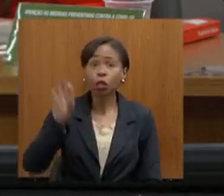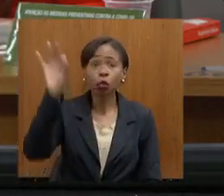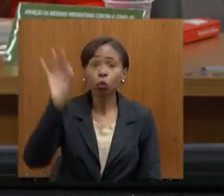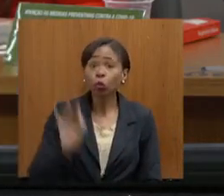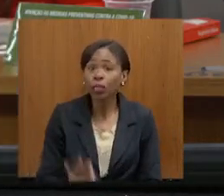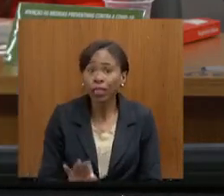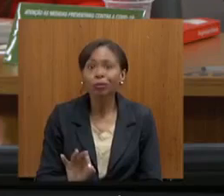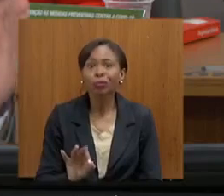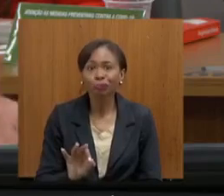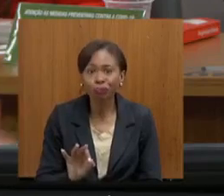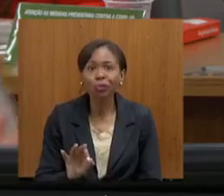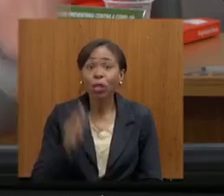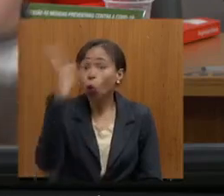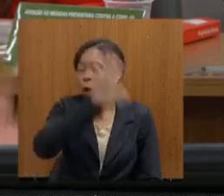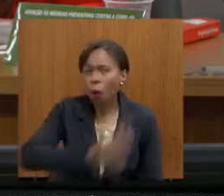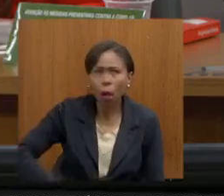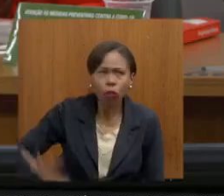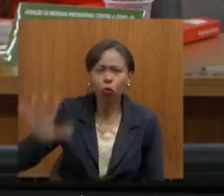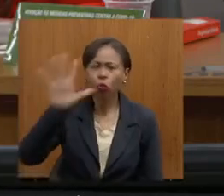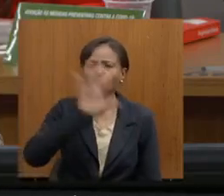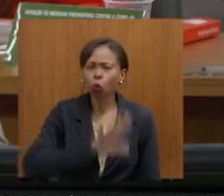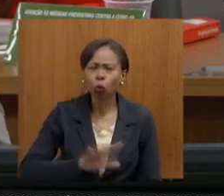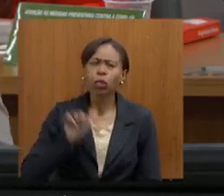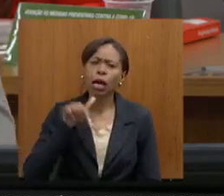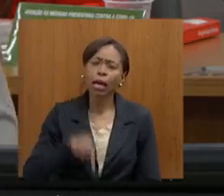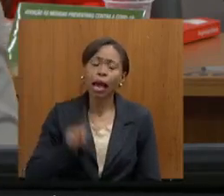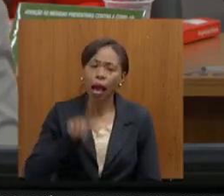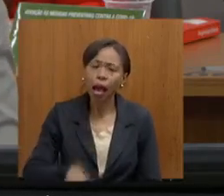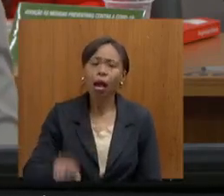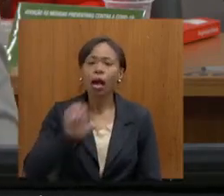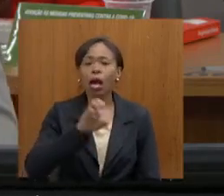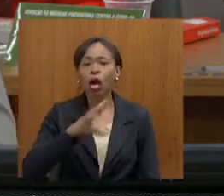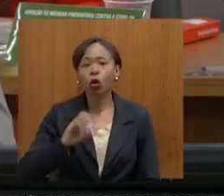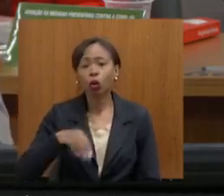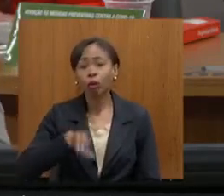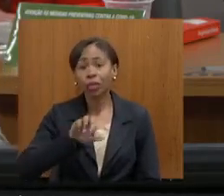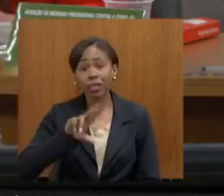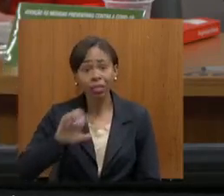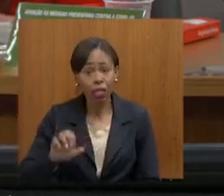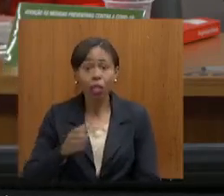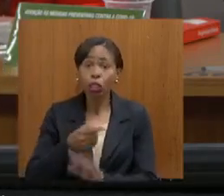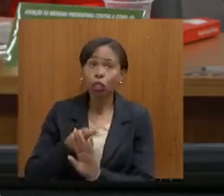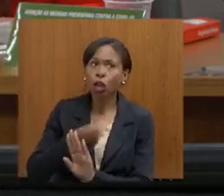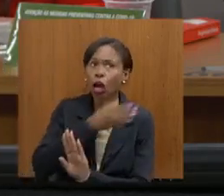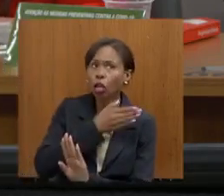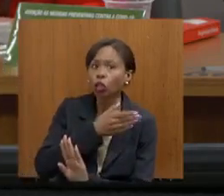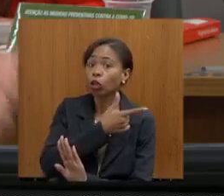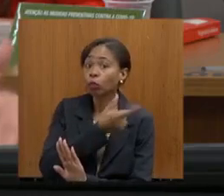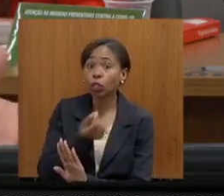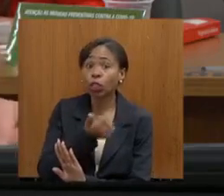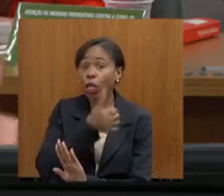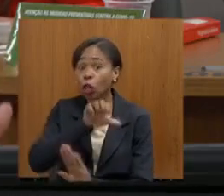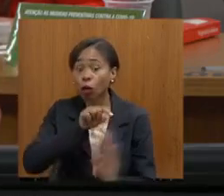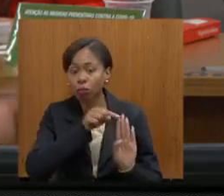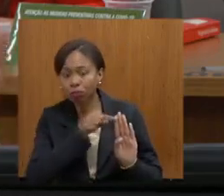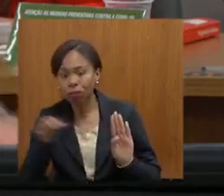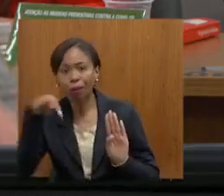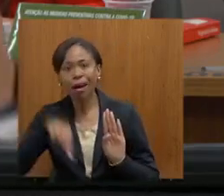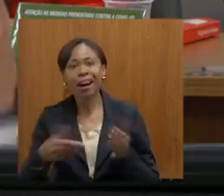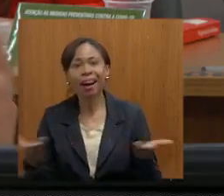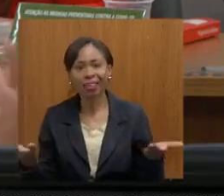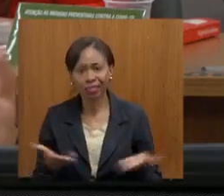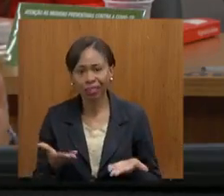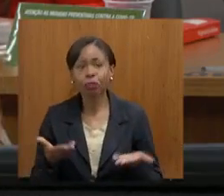nacional e isso aconteceu de dois meses eu lavo para cá é assim que a gente vai diversificando economia é com trabalho sério